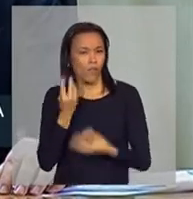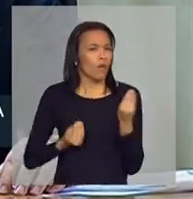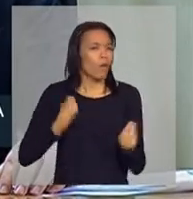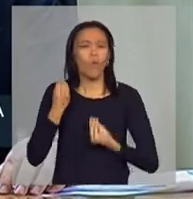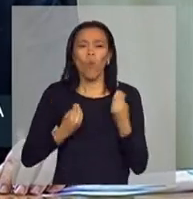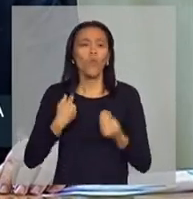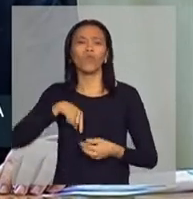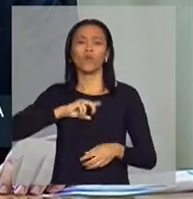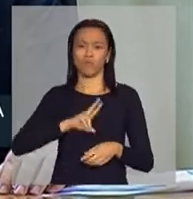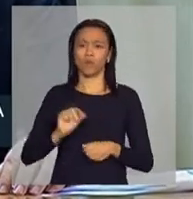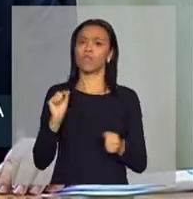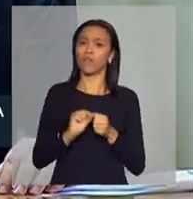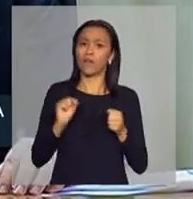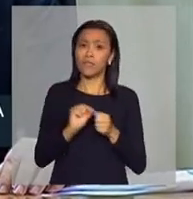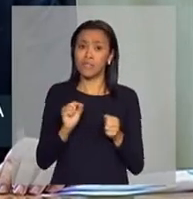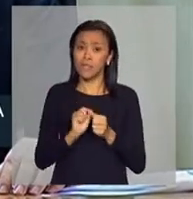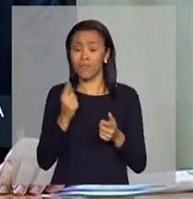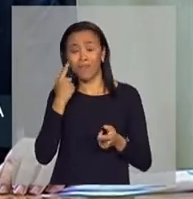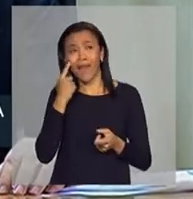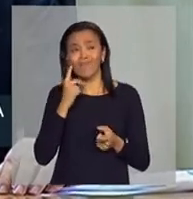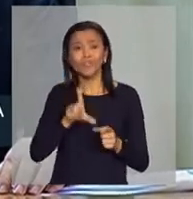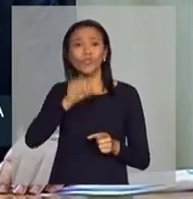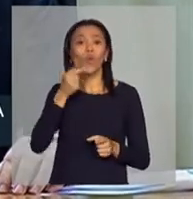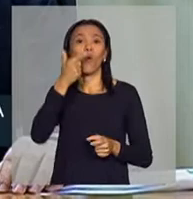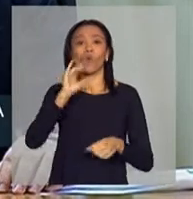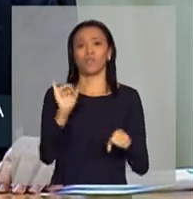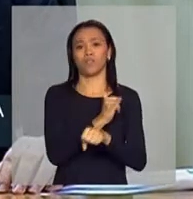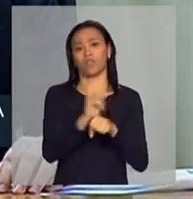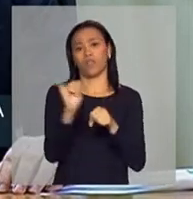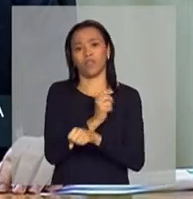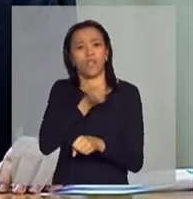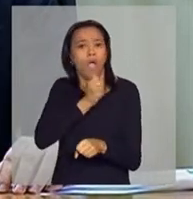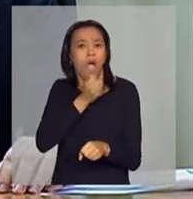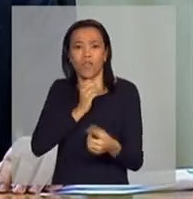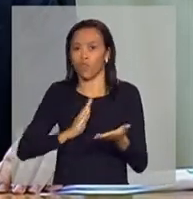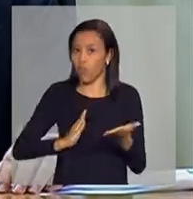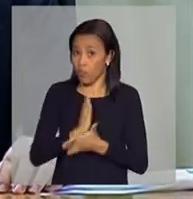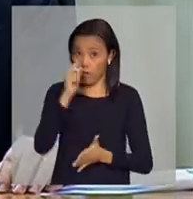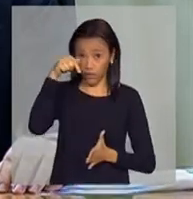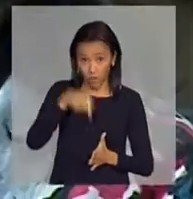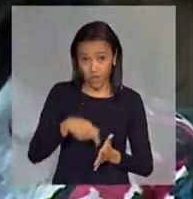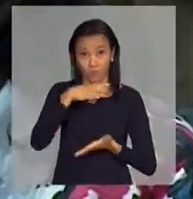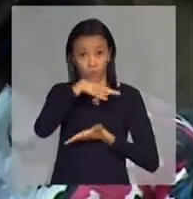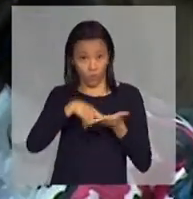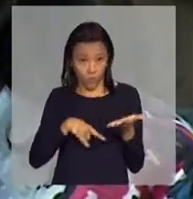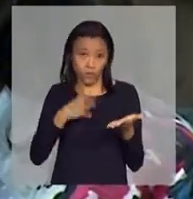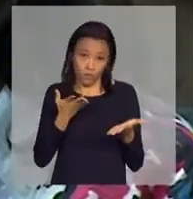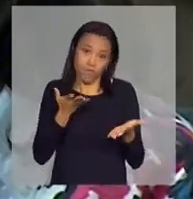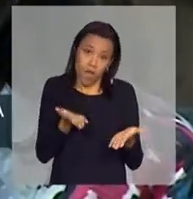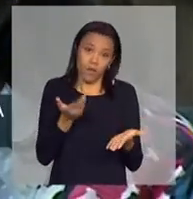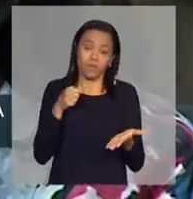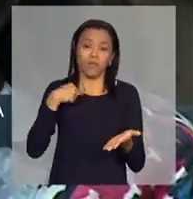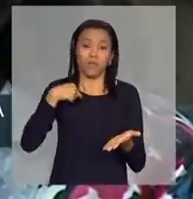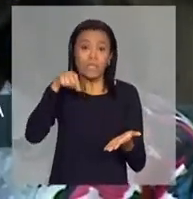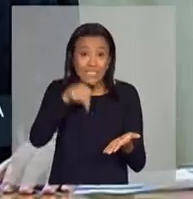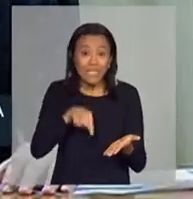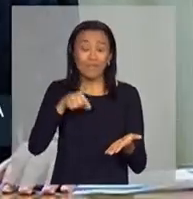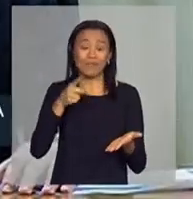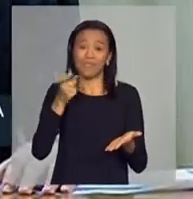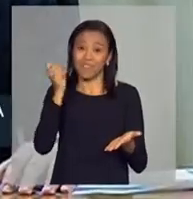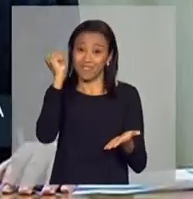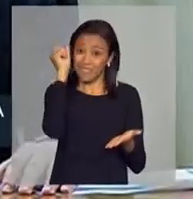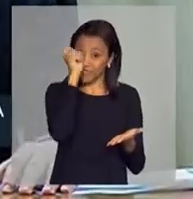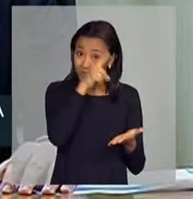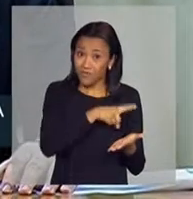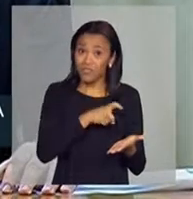Como vamos fazer para colocar em outras medidas aquilo que não foi aprovado nessa menina mas de qualquer forma e isto traz um prejuízo